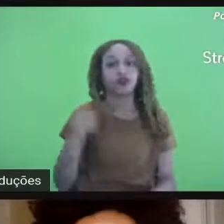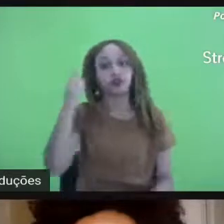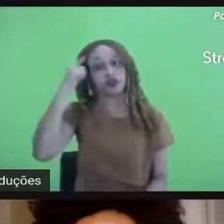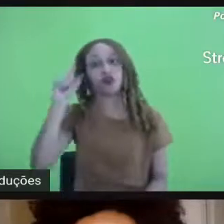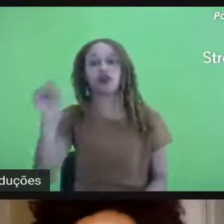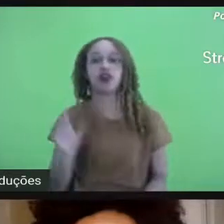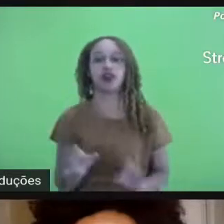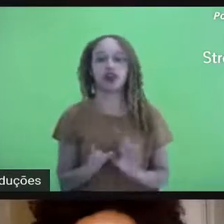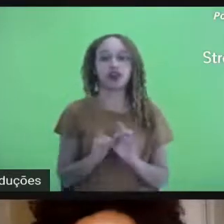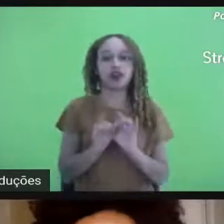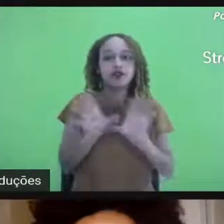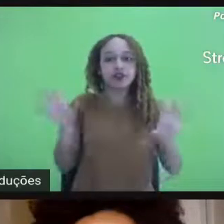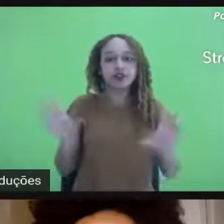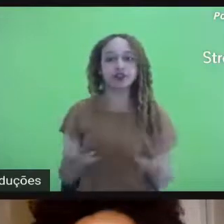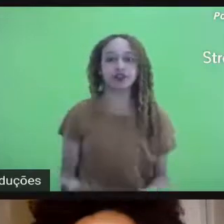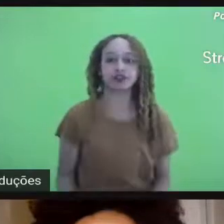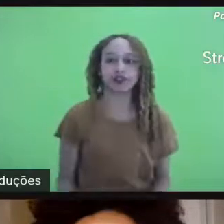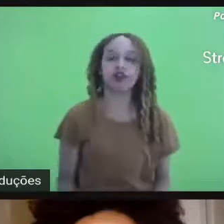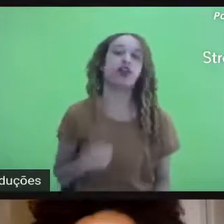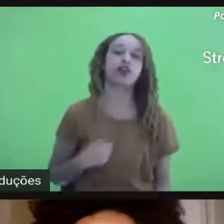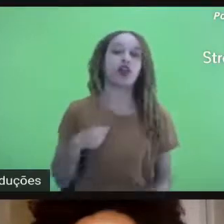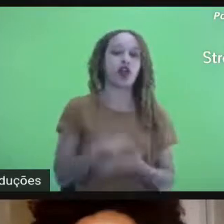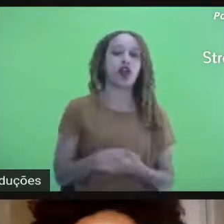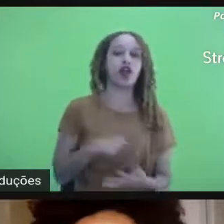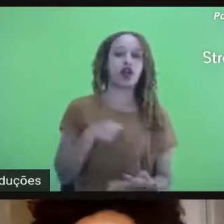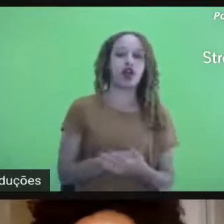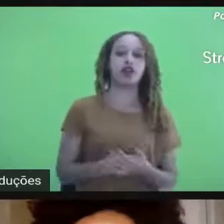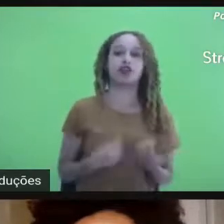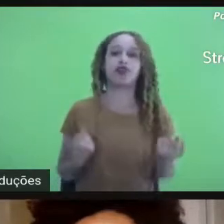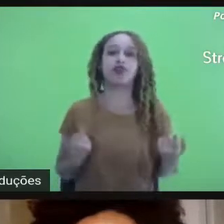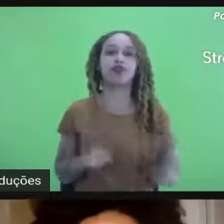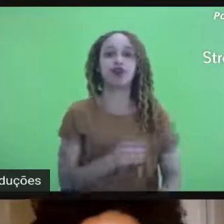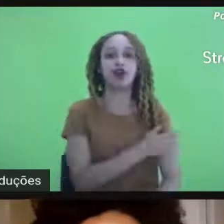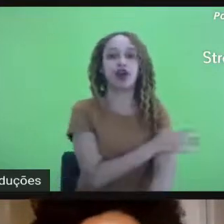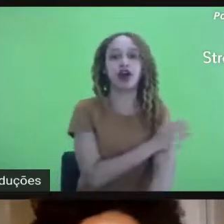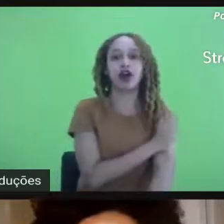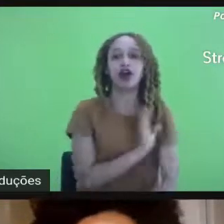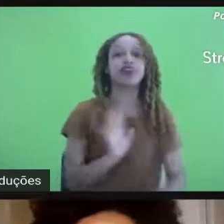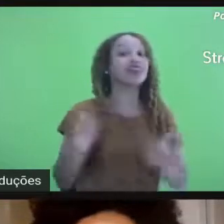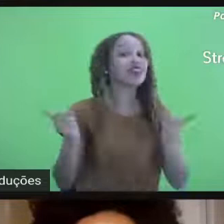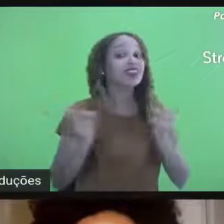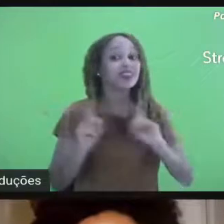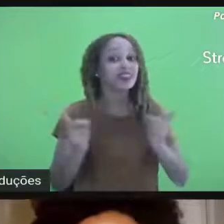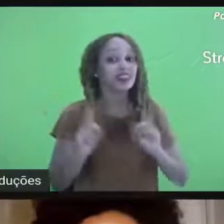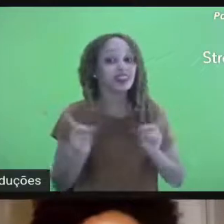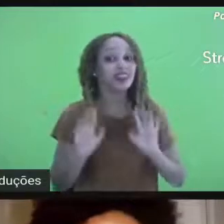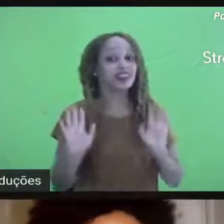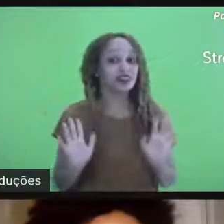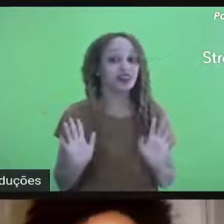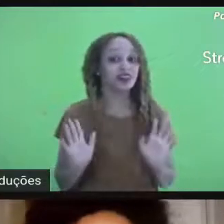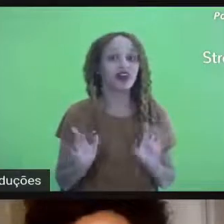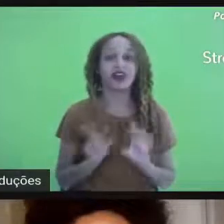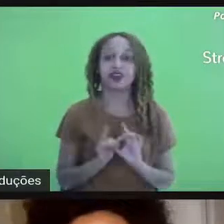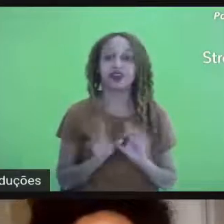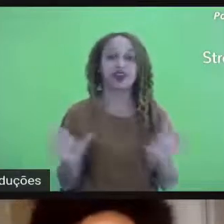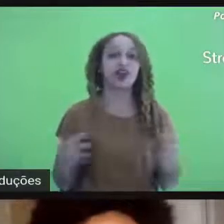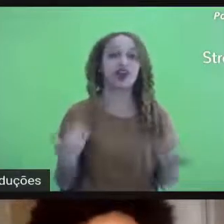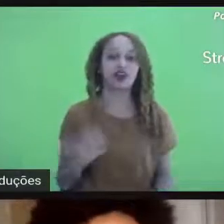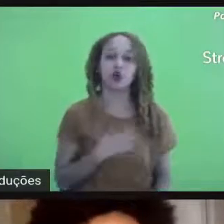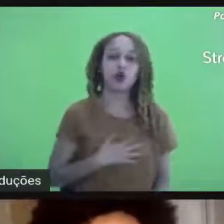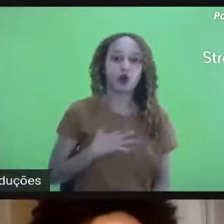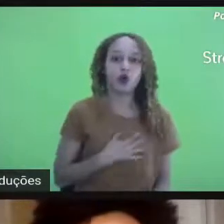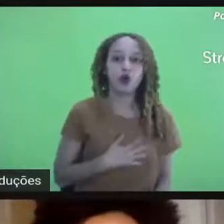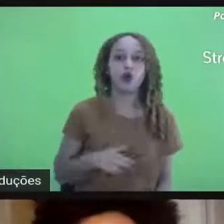por emancipação. Não é exatamente uma luta antirracista, é uma luta por emancipação. Eu gosto muito quando o Silvio Almeida fala que a gente precisa batalhar para